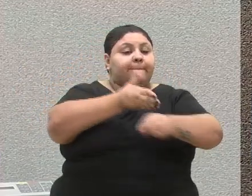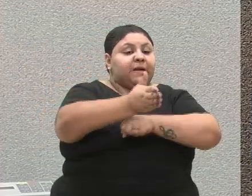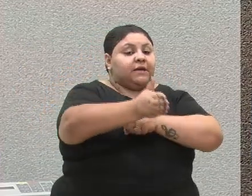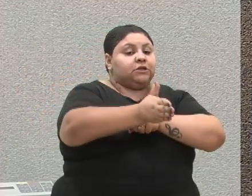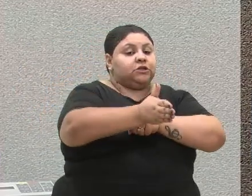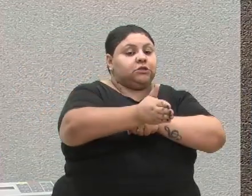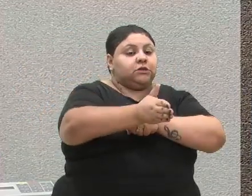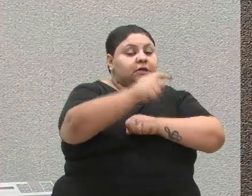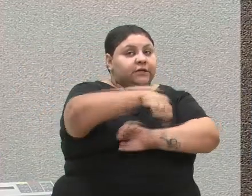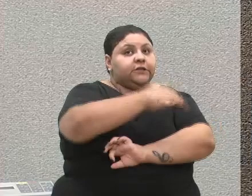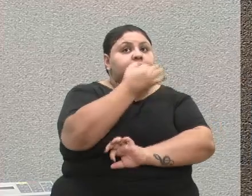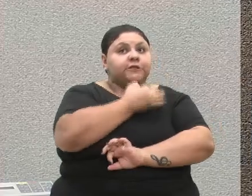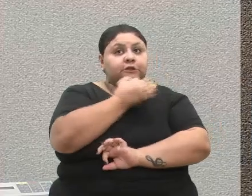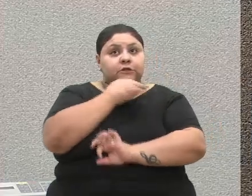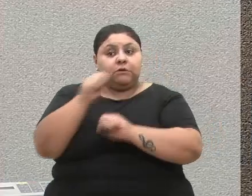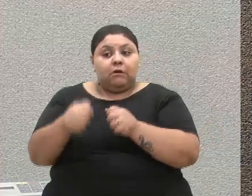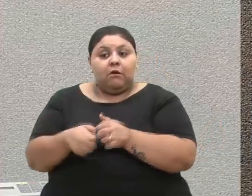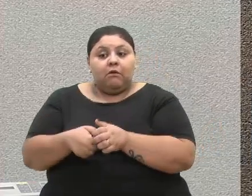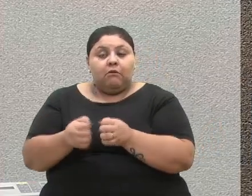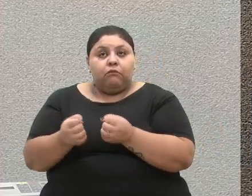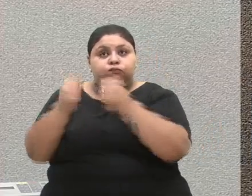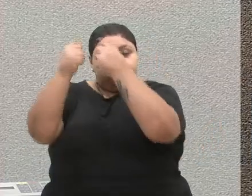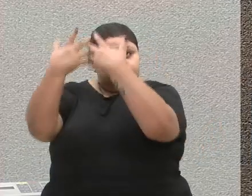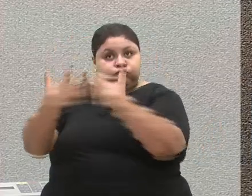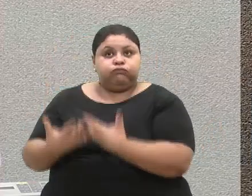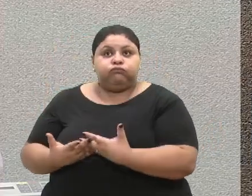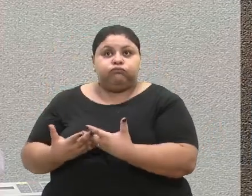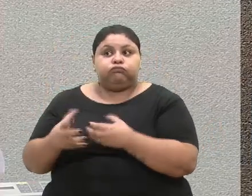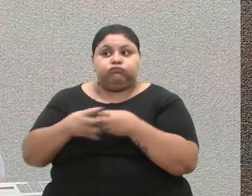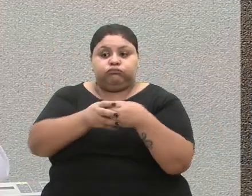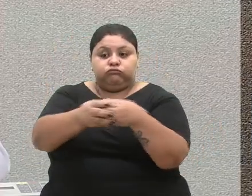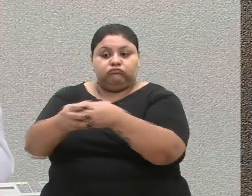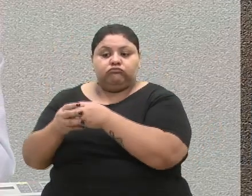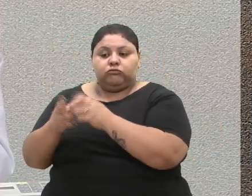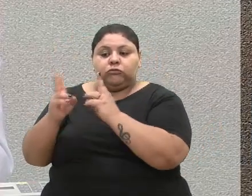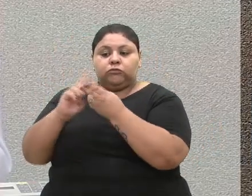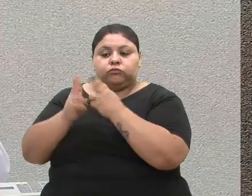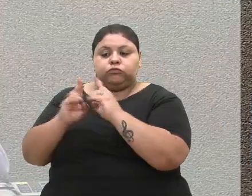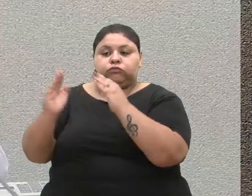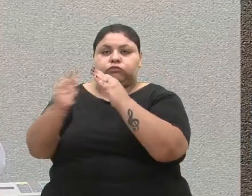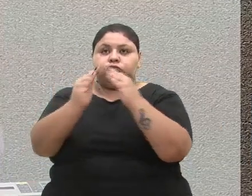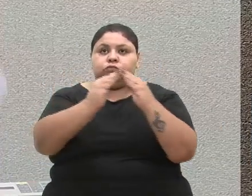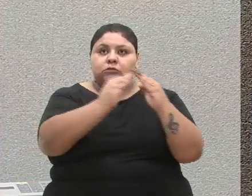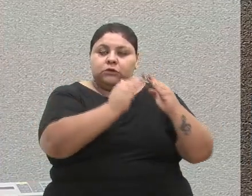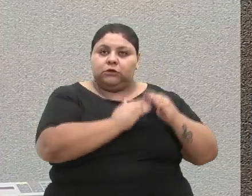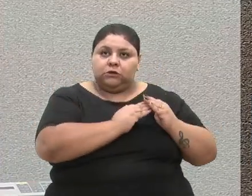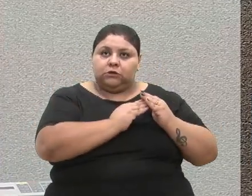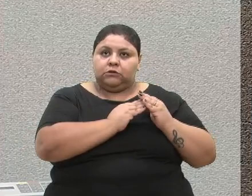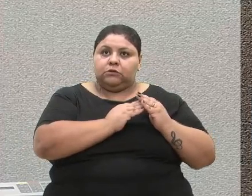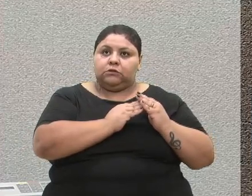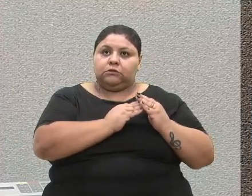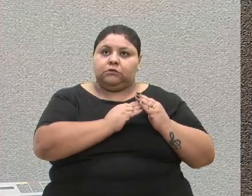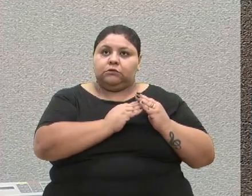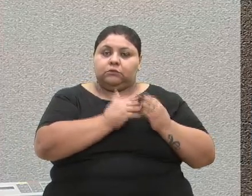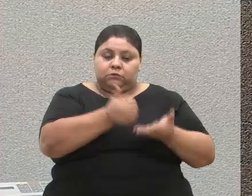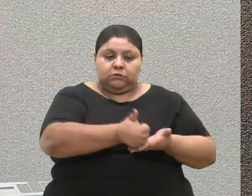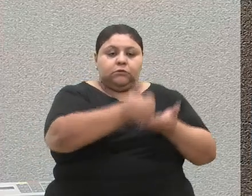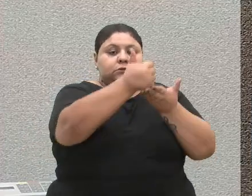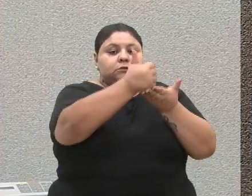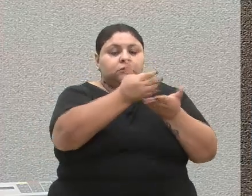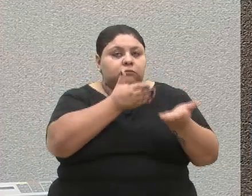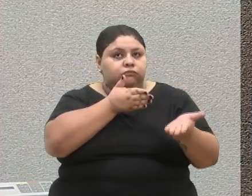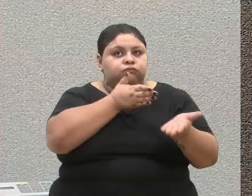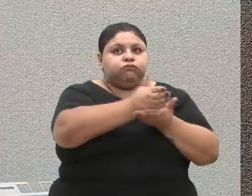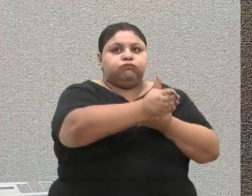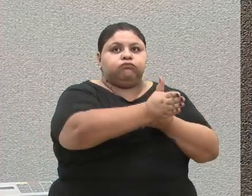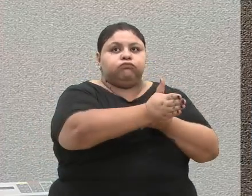município. Ante o exposto, esta Comissão de Desenvolvimento Urbano, Transporte e Habitação manifesta-se de forma favorável à aprovação